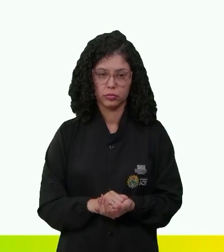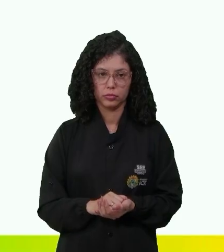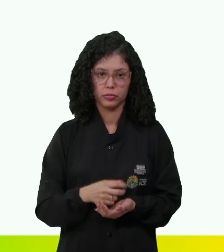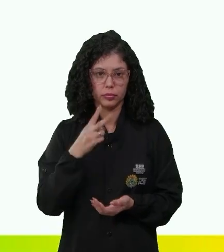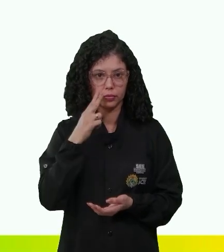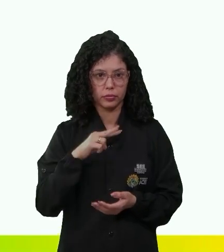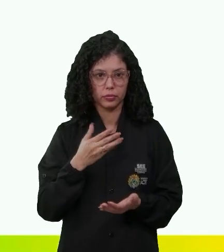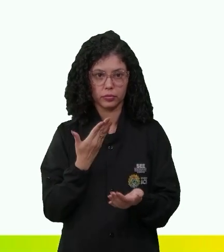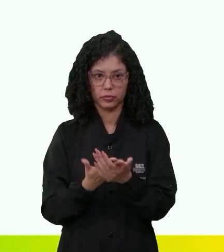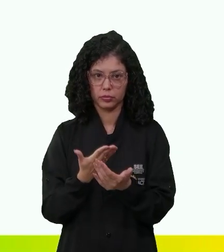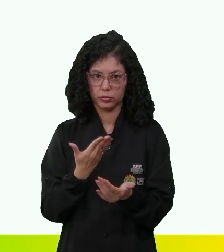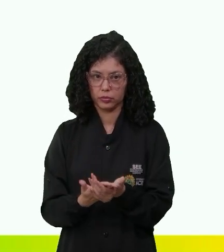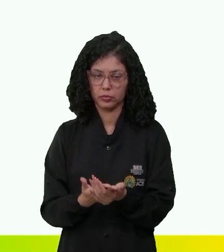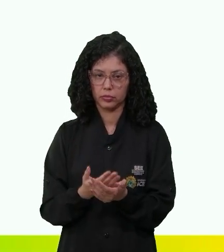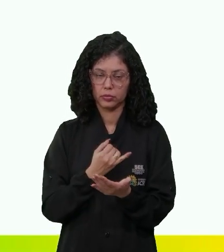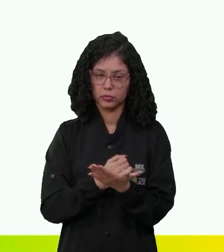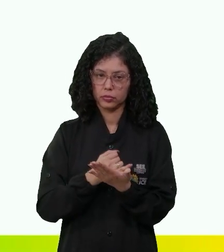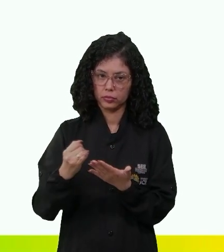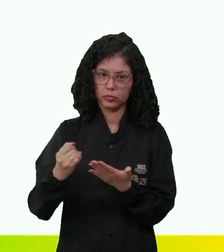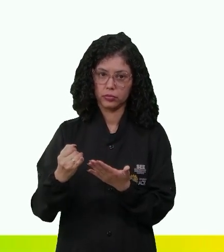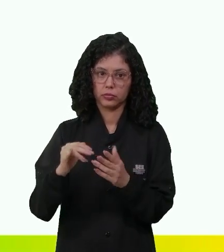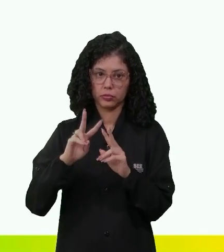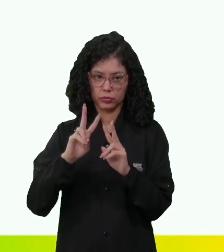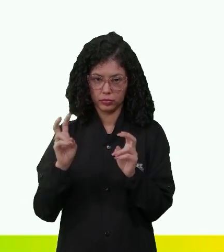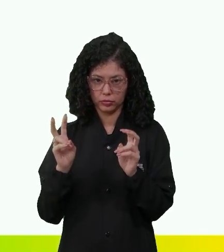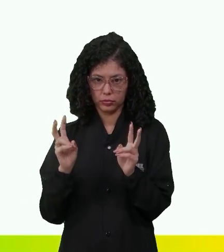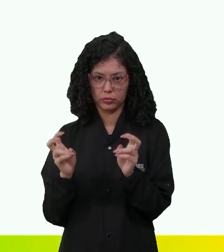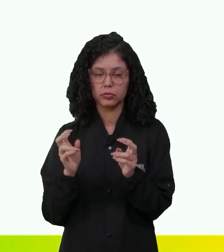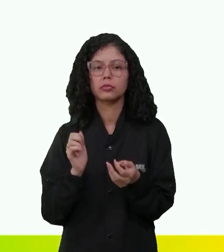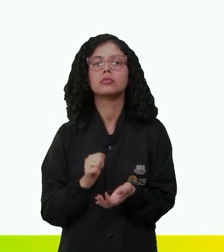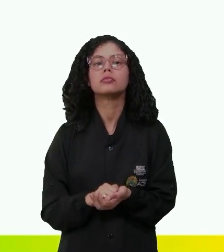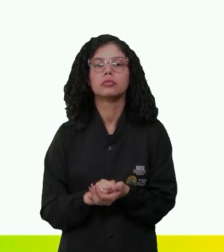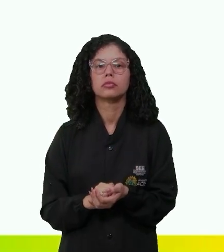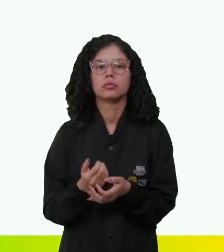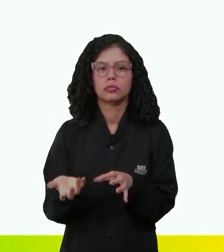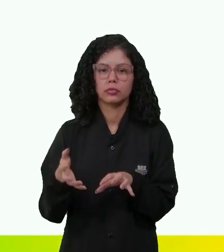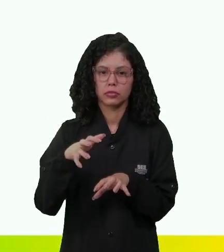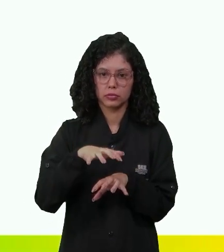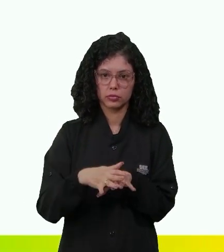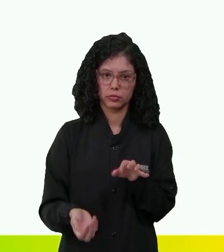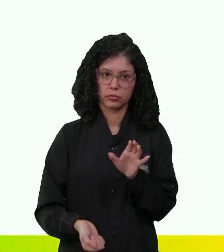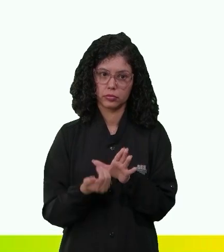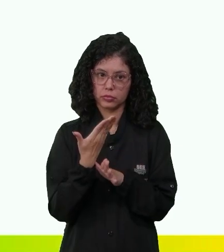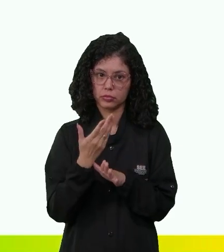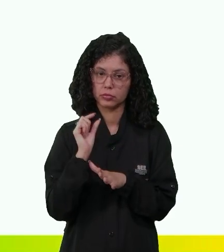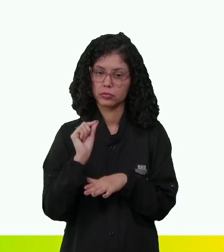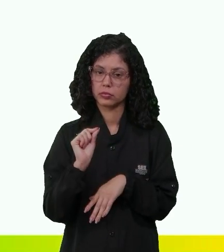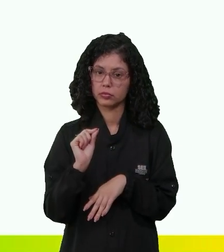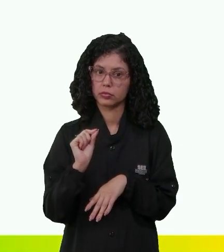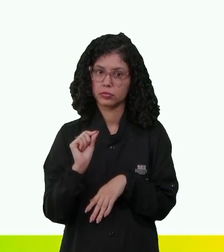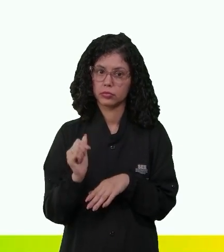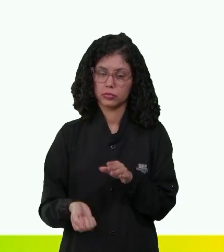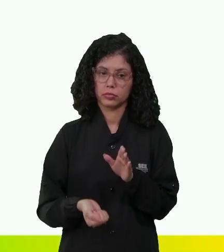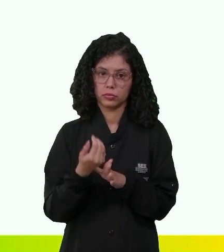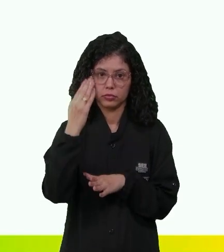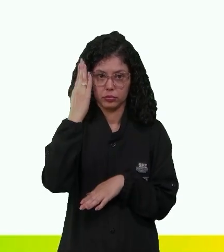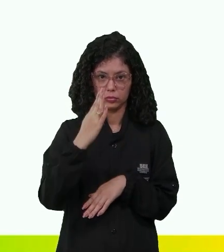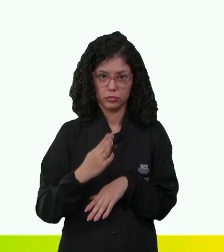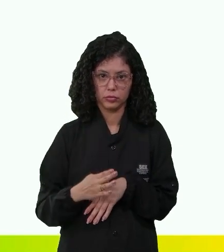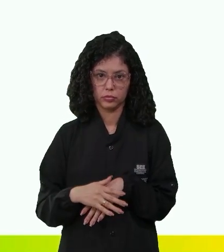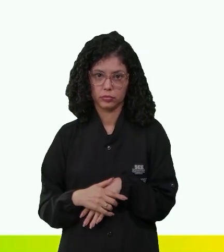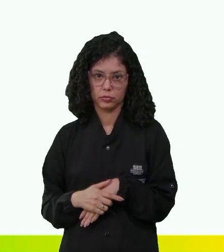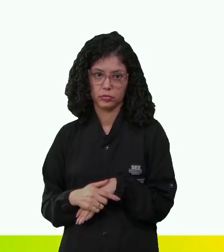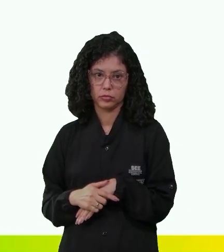nós vimos na aula de hoje a contextualização e uma introdução sobre o assunto. Qual é o nosso assunto, gente? A formação do